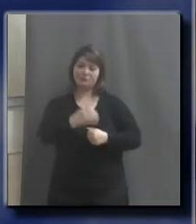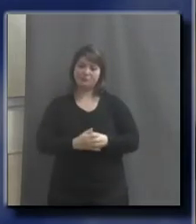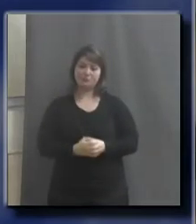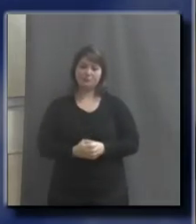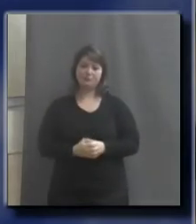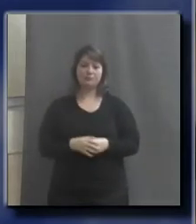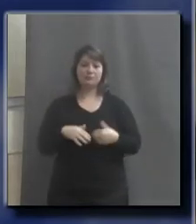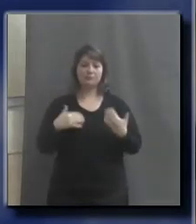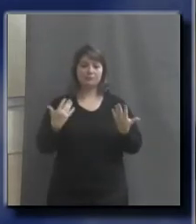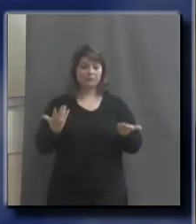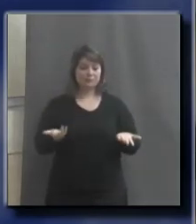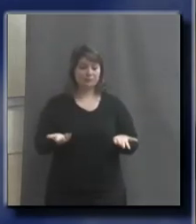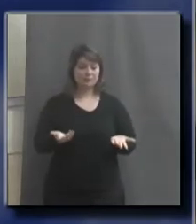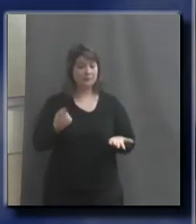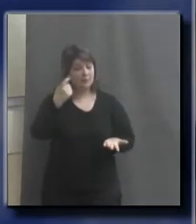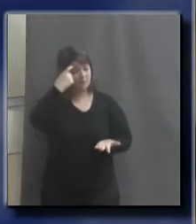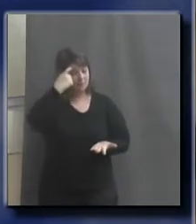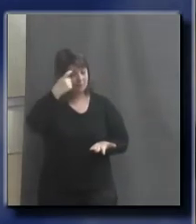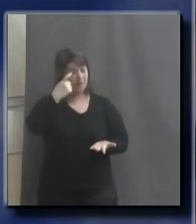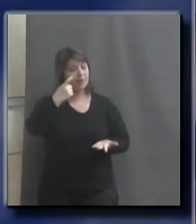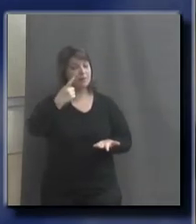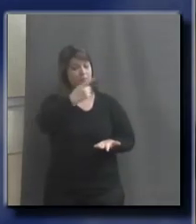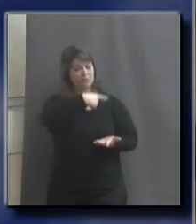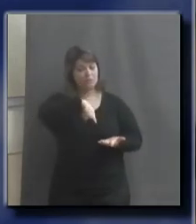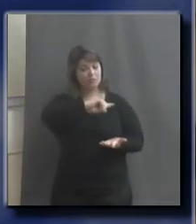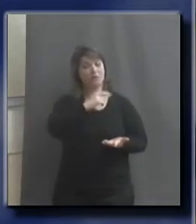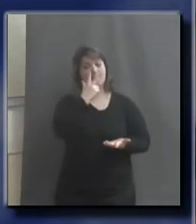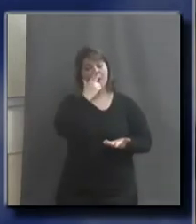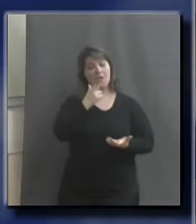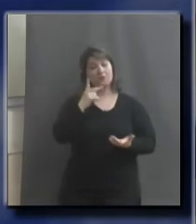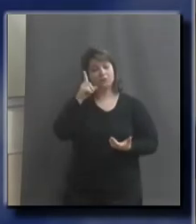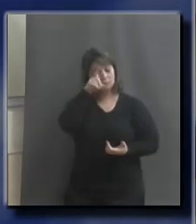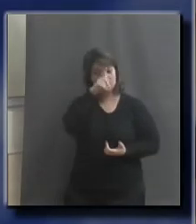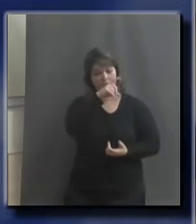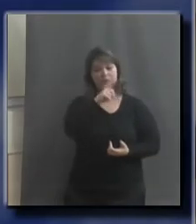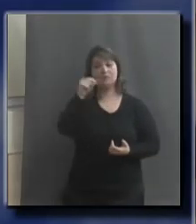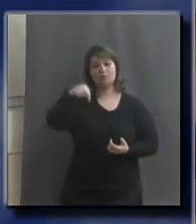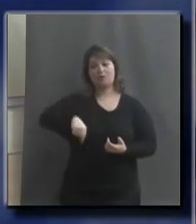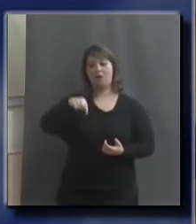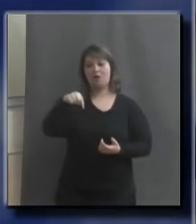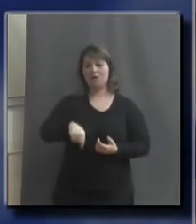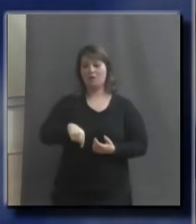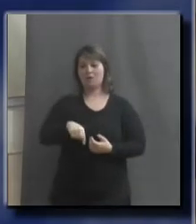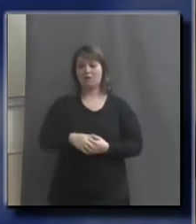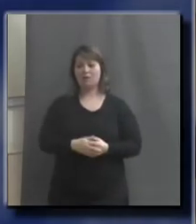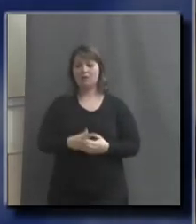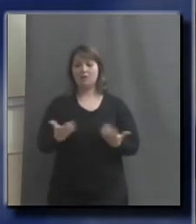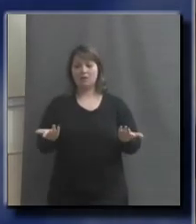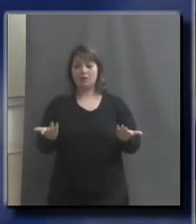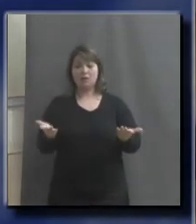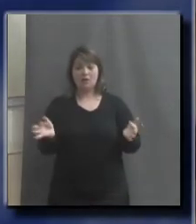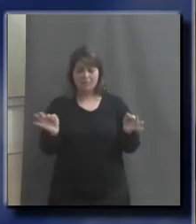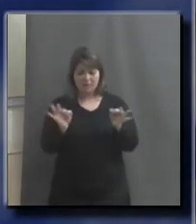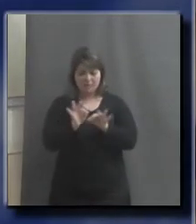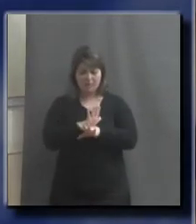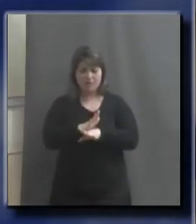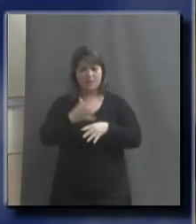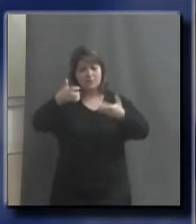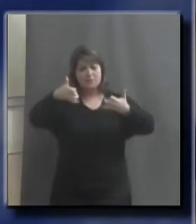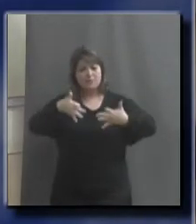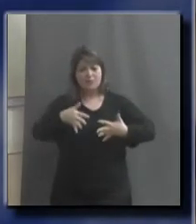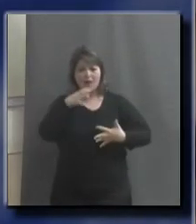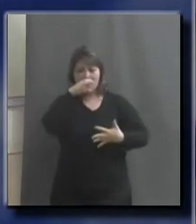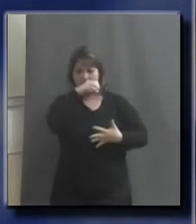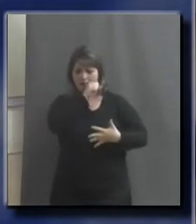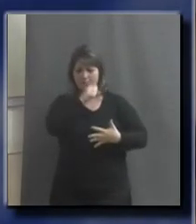Bom, então, penso que a gente tem um grande desafio, né, nesse momento. Para finalizar, eu queria